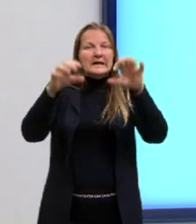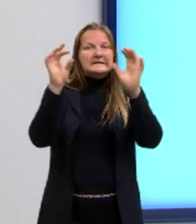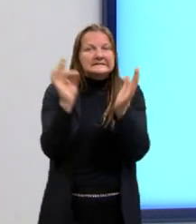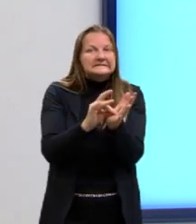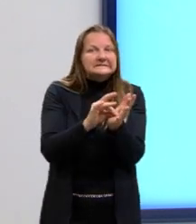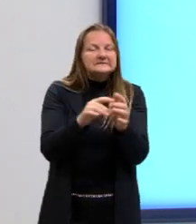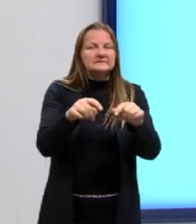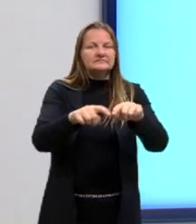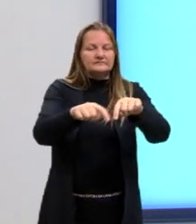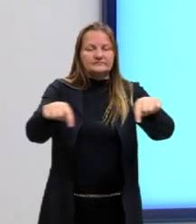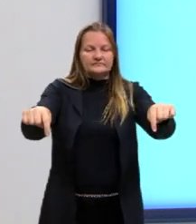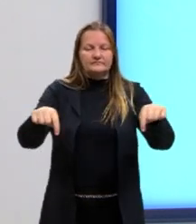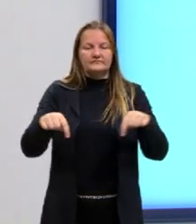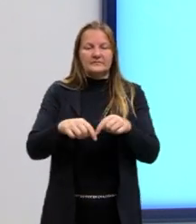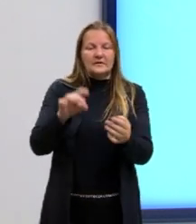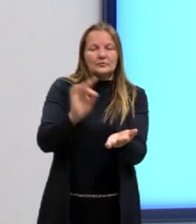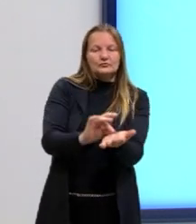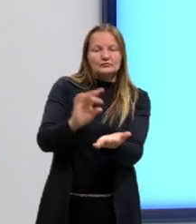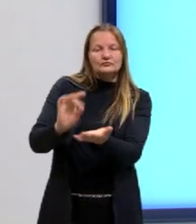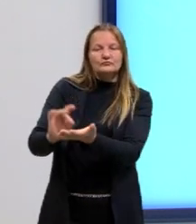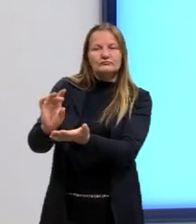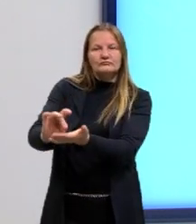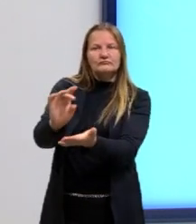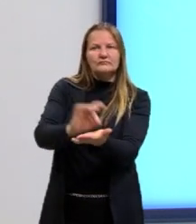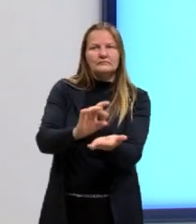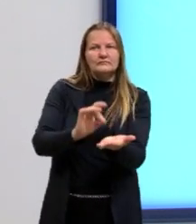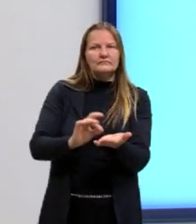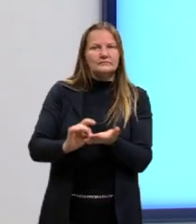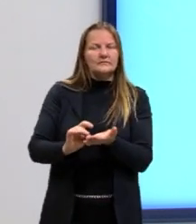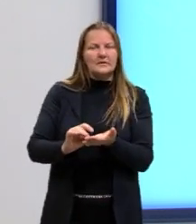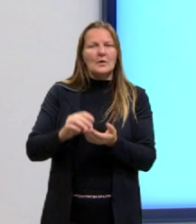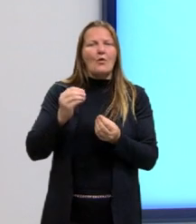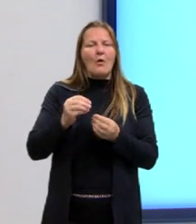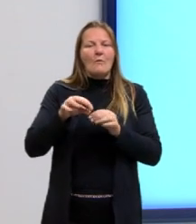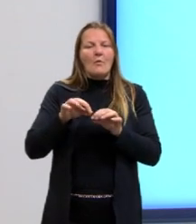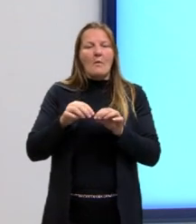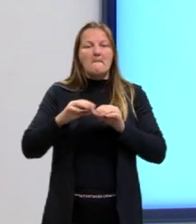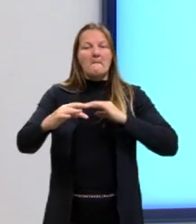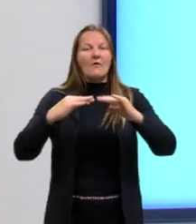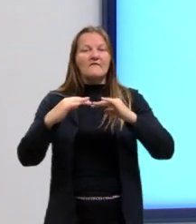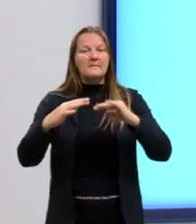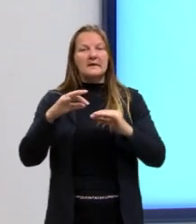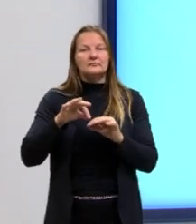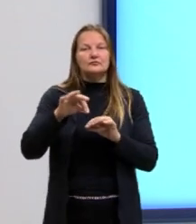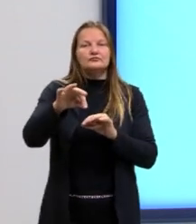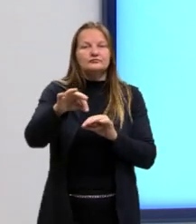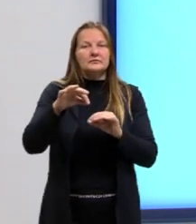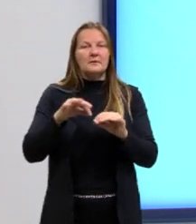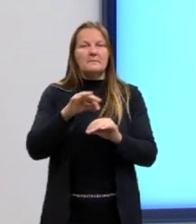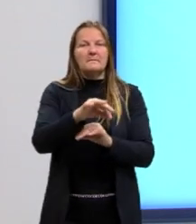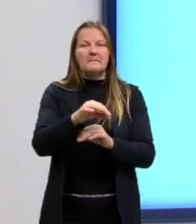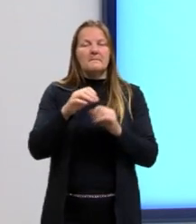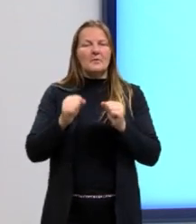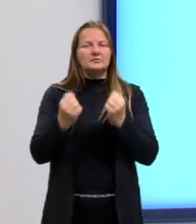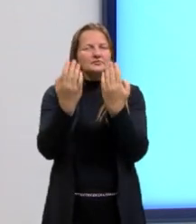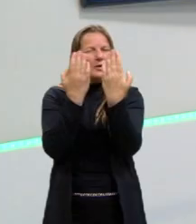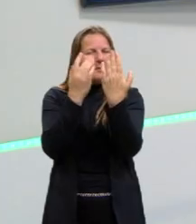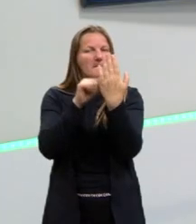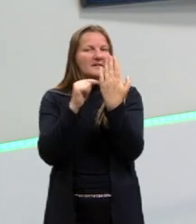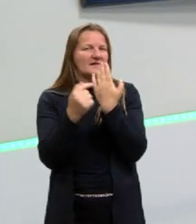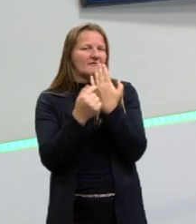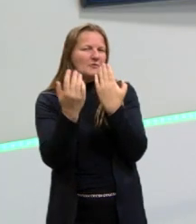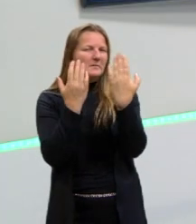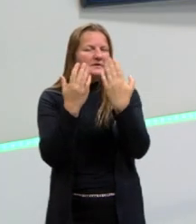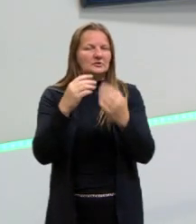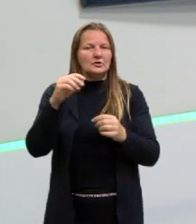xadrez. E também tem a sua maneira de se deslocar. A gente pode fazer aí um paralelo do